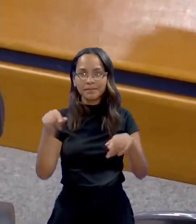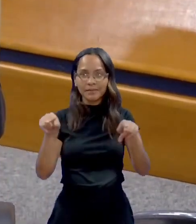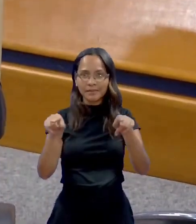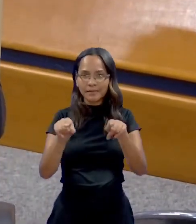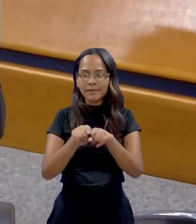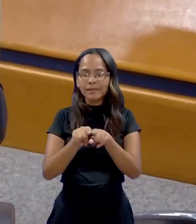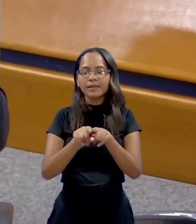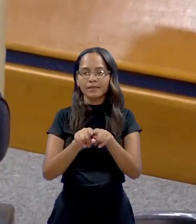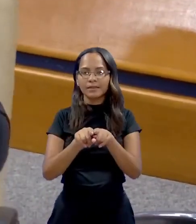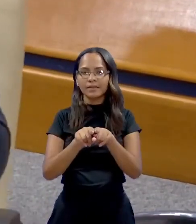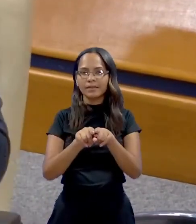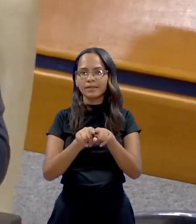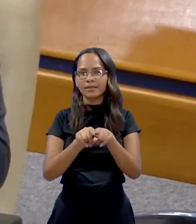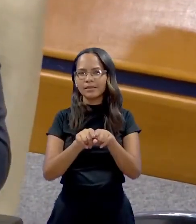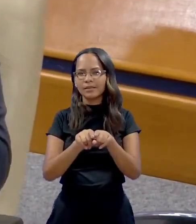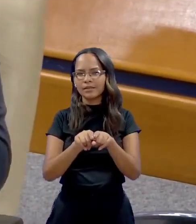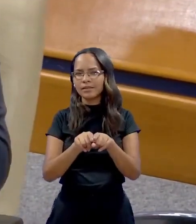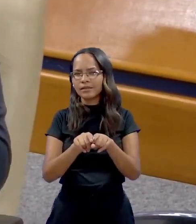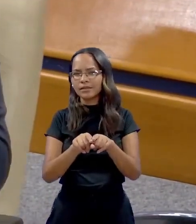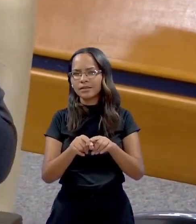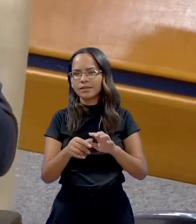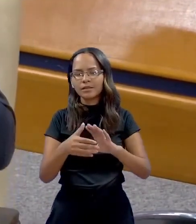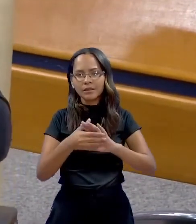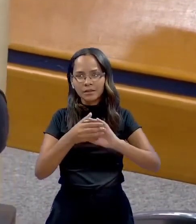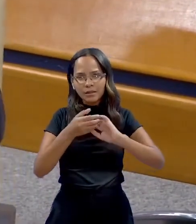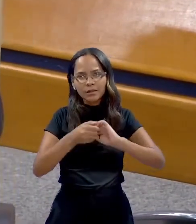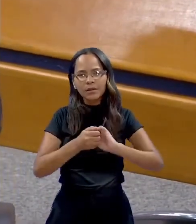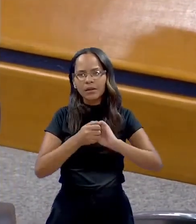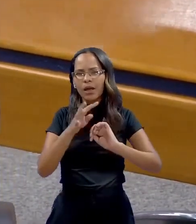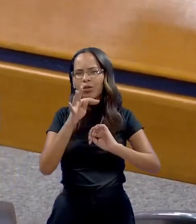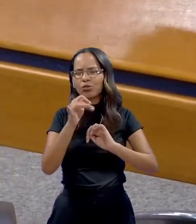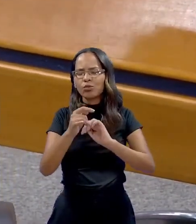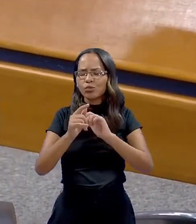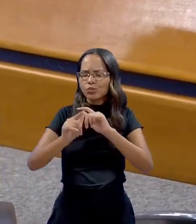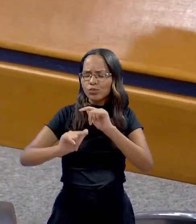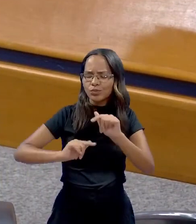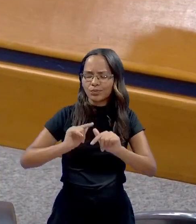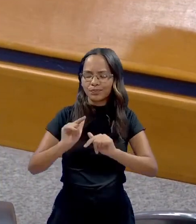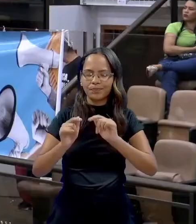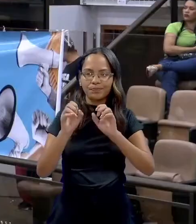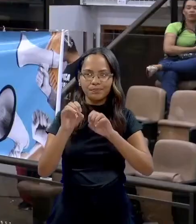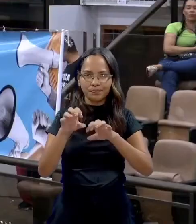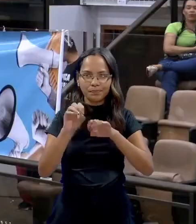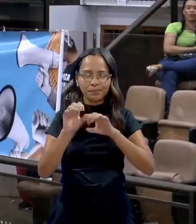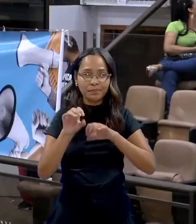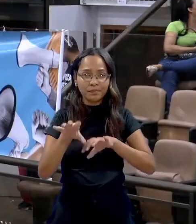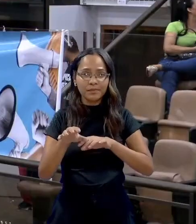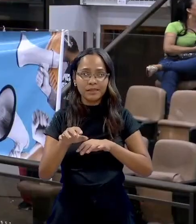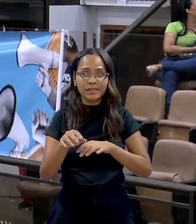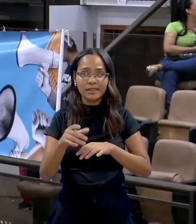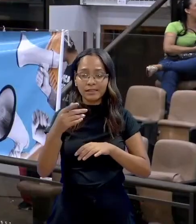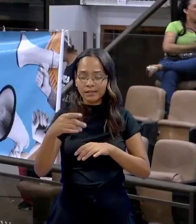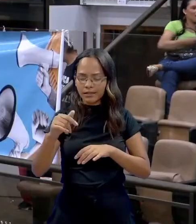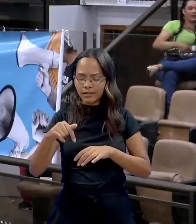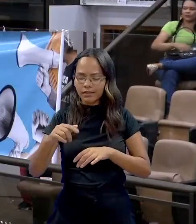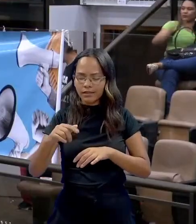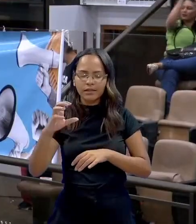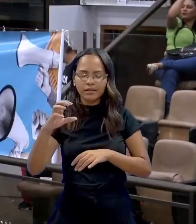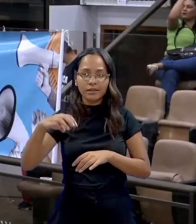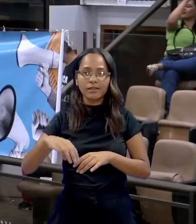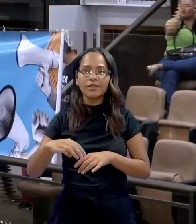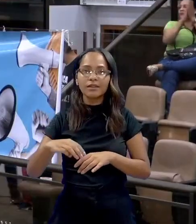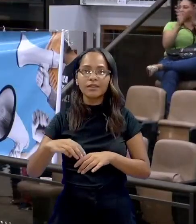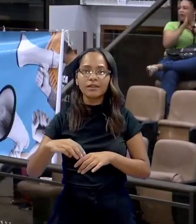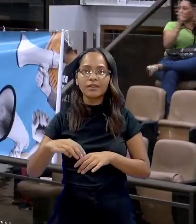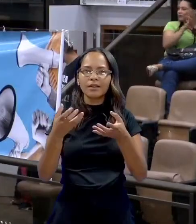maneira muito especial, todos os servidores de educação hoje presentes nessa casa. Queria, inclusive, pedir uma salva de